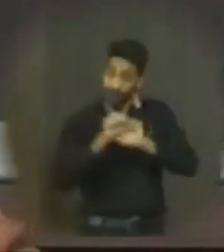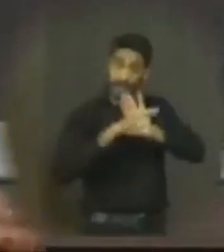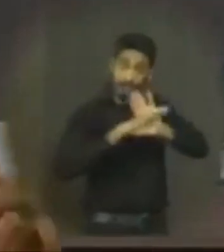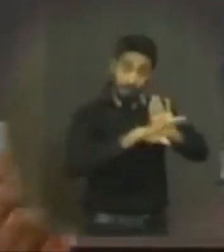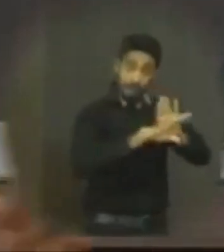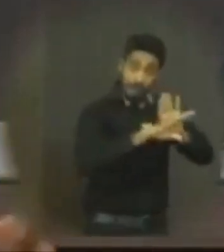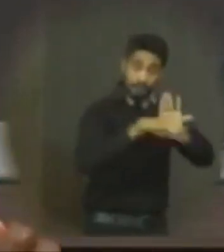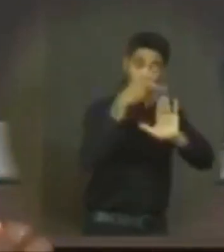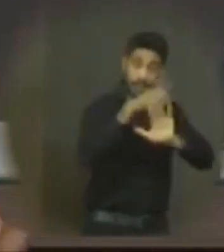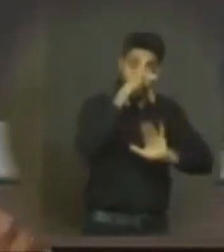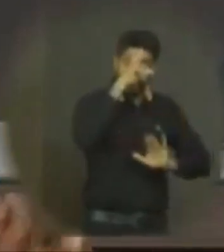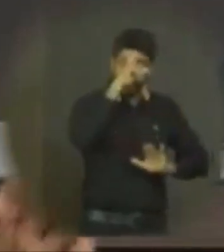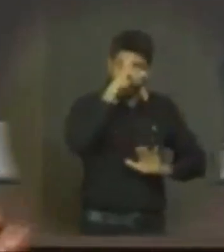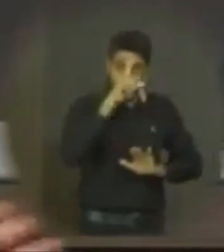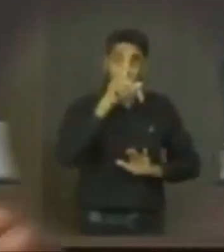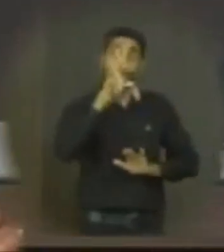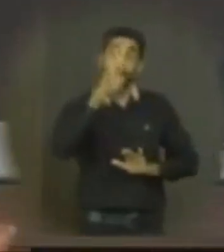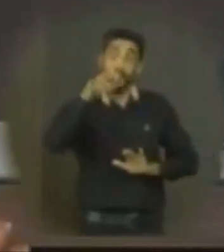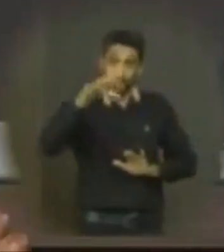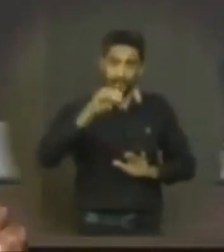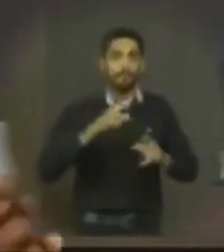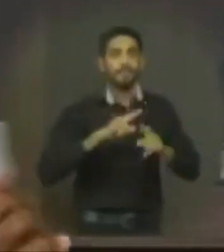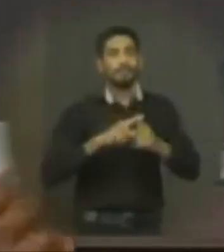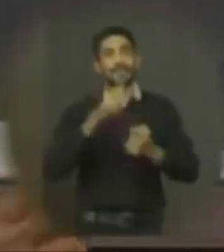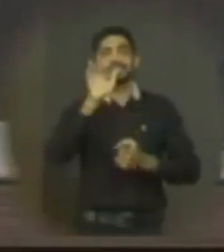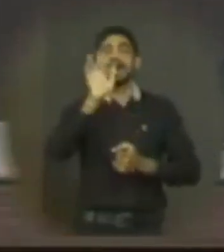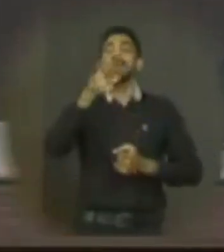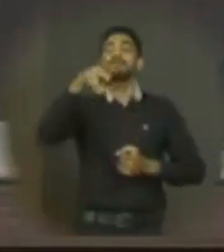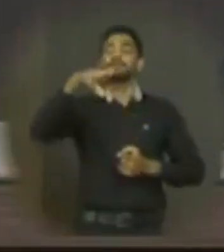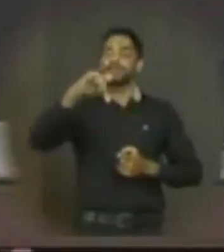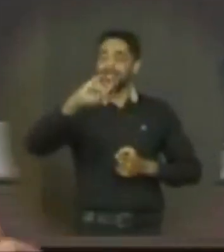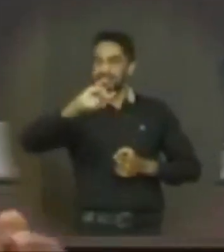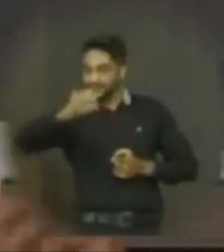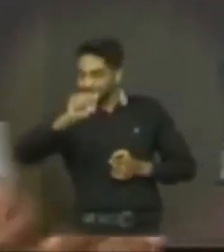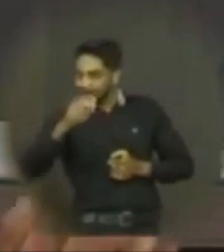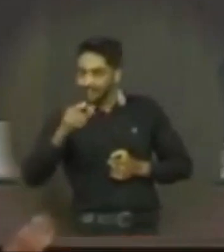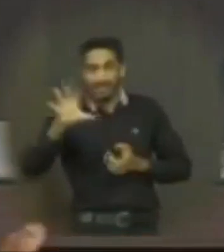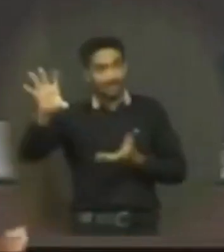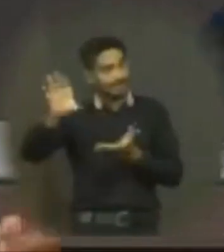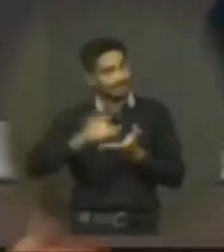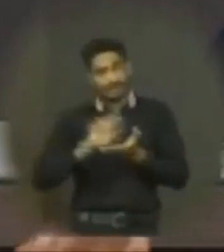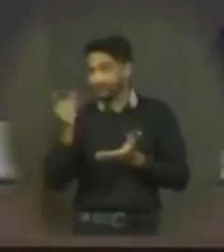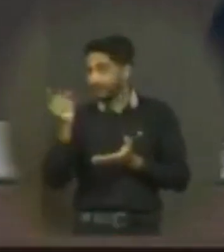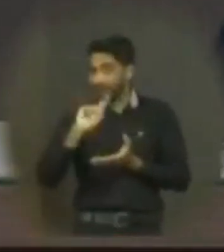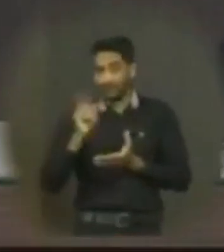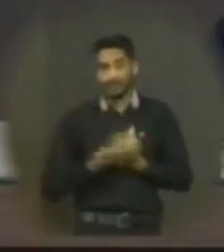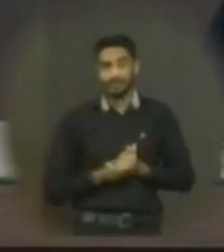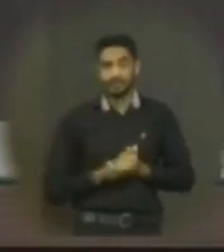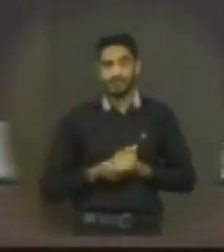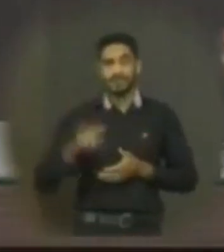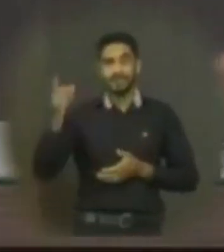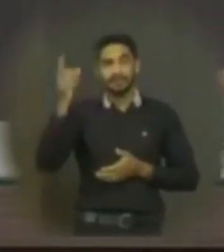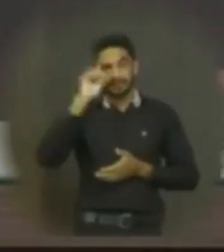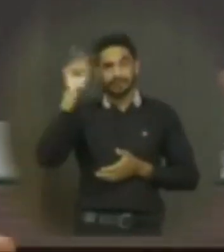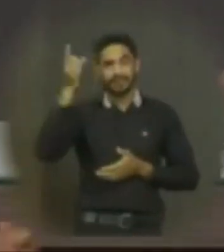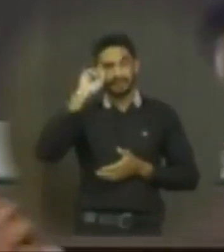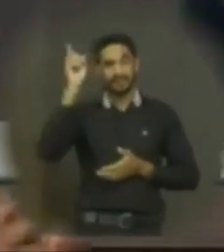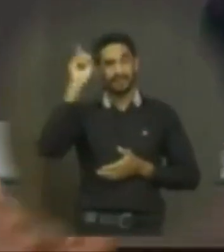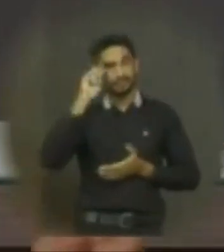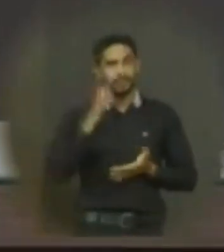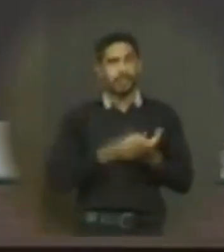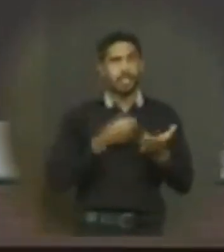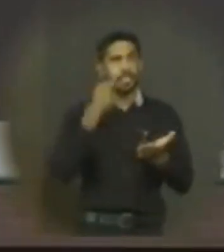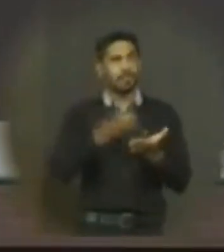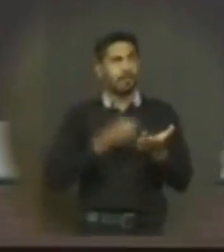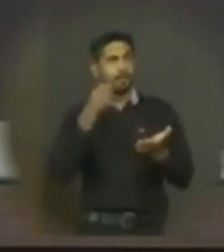recebeu parte do recurso. Mas a Fundajan não recebeu e nem o Hospital do Rim recebeu. Todo dia uma exigência diferente, com